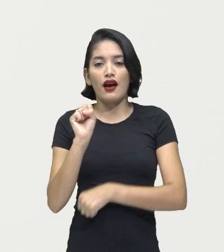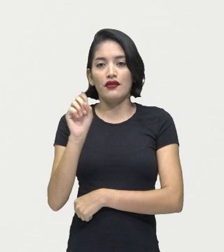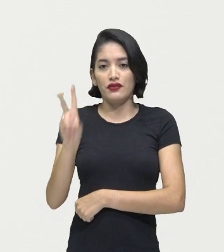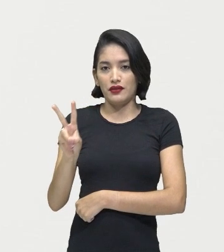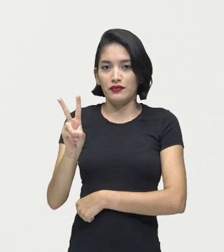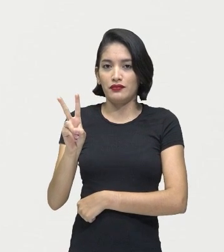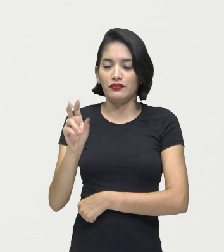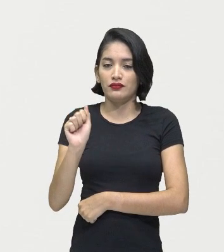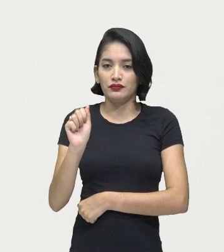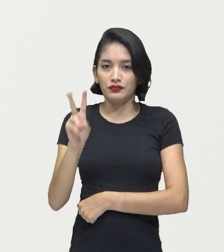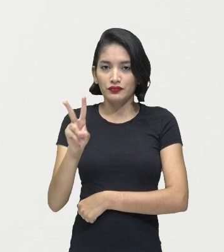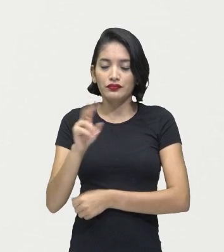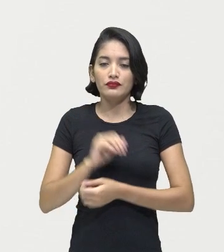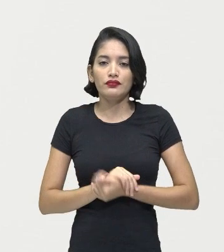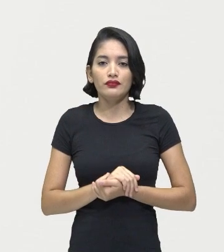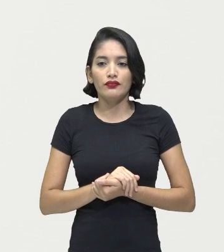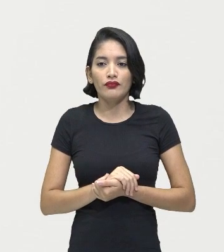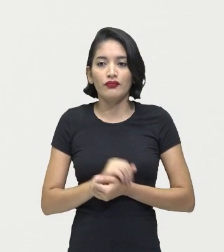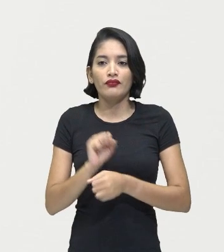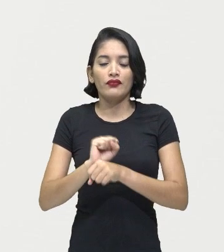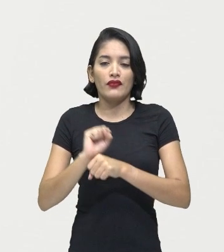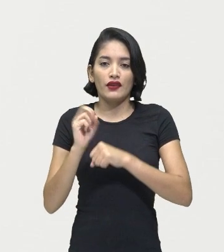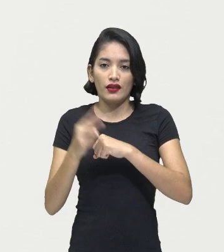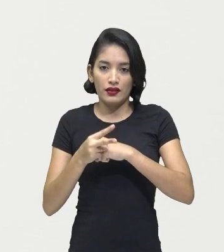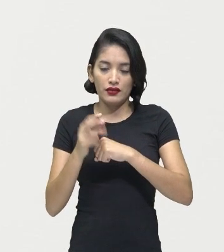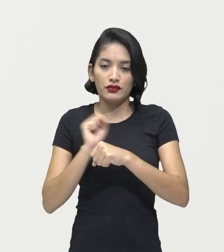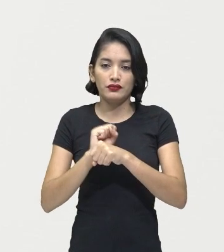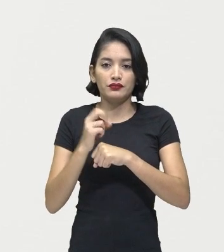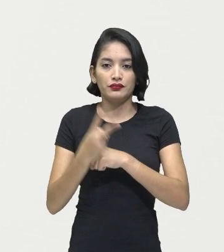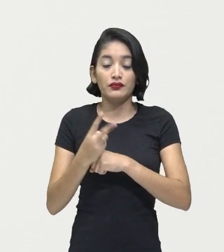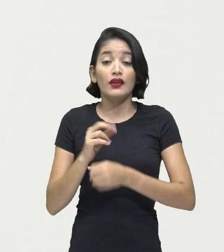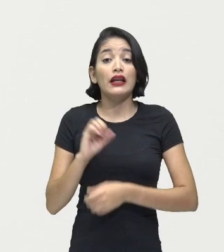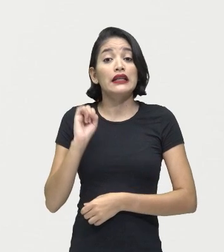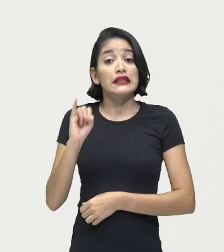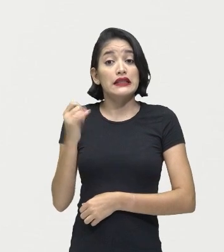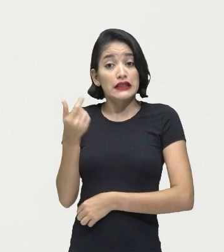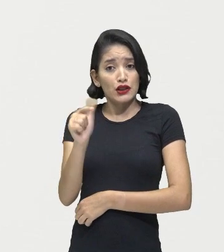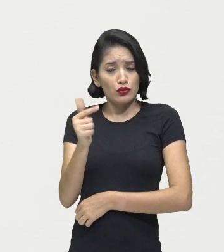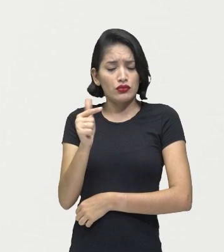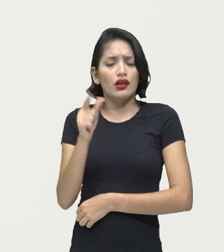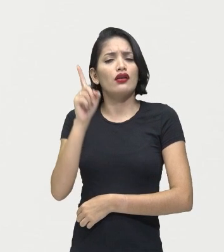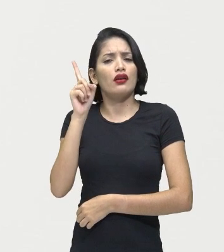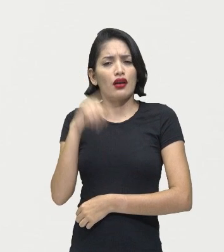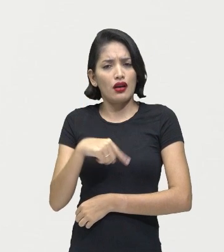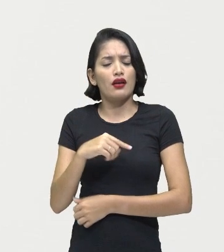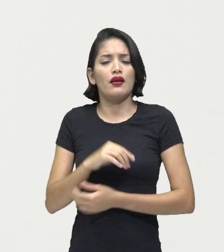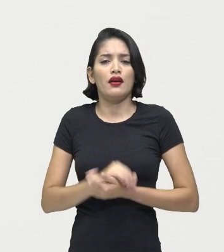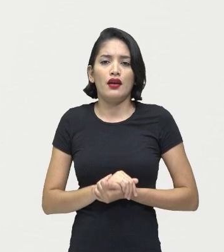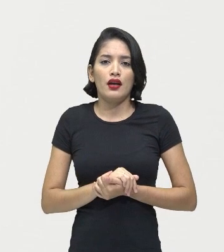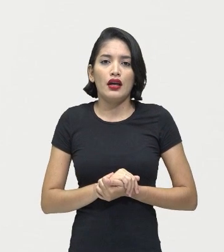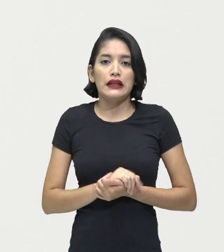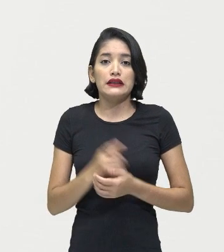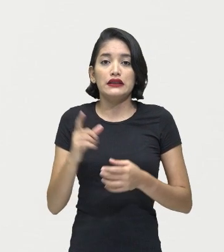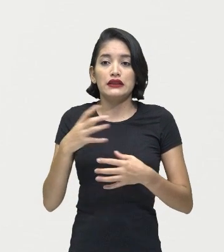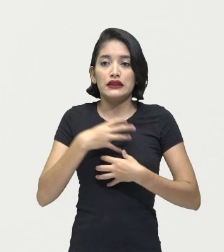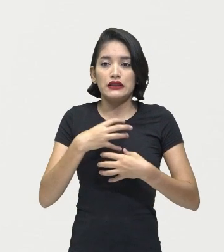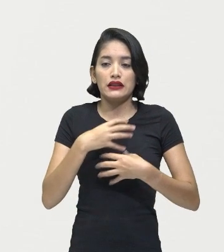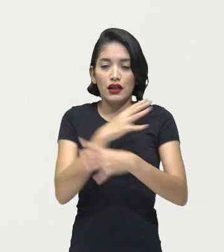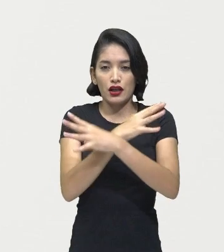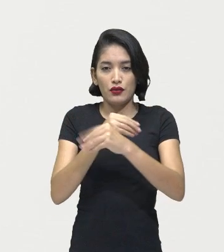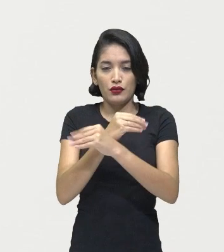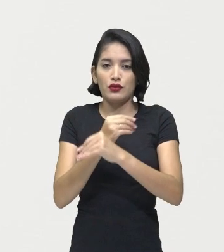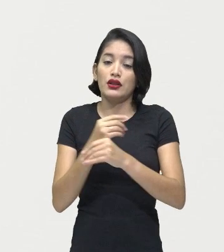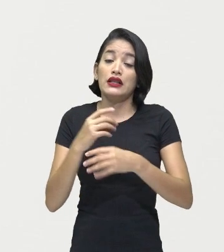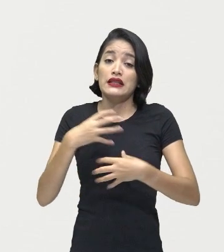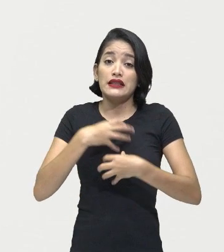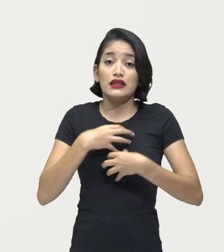i. Quando não tem o i, ele é uma conjunção adversativa, tá? Que tem sentido oposto, contrário ao que